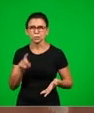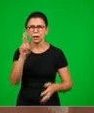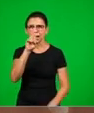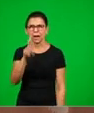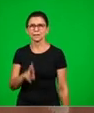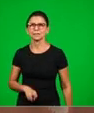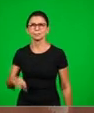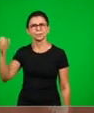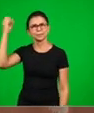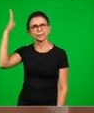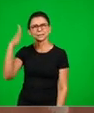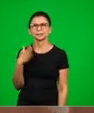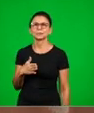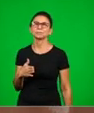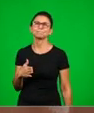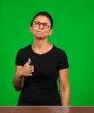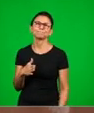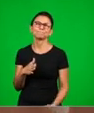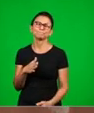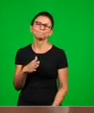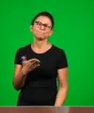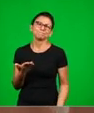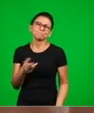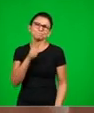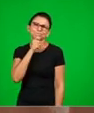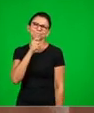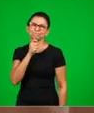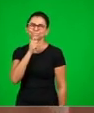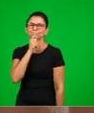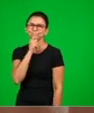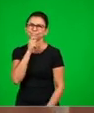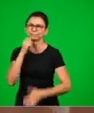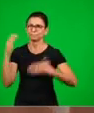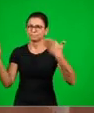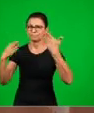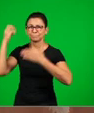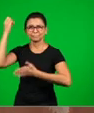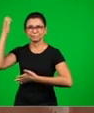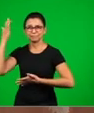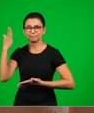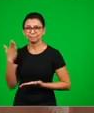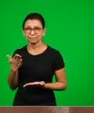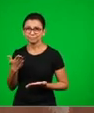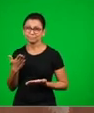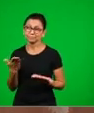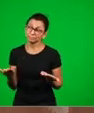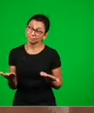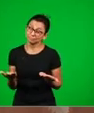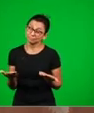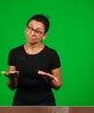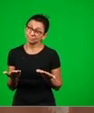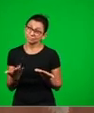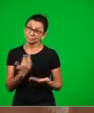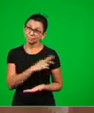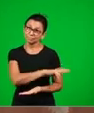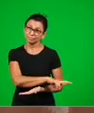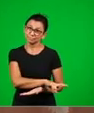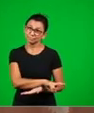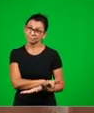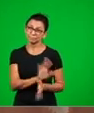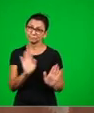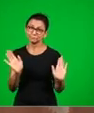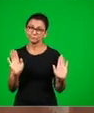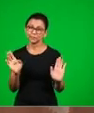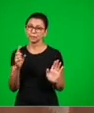Por favor, a hora agora é revelação. Não é isso? Então é religião, não é o nosso caso aqui. Não estamos